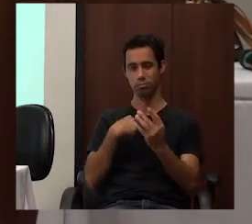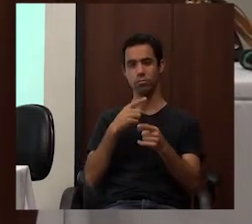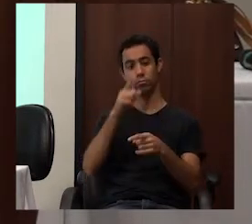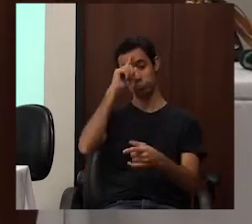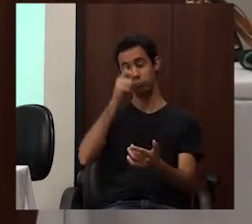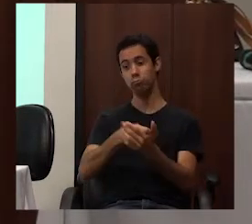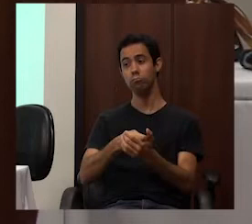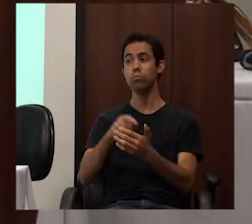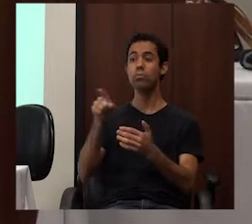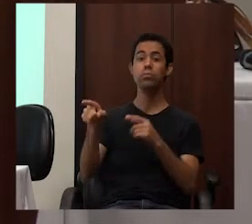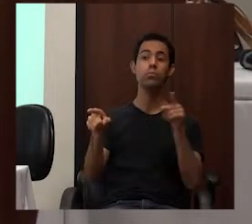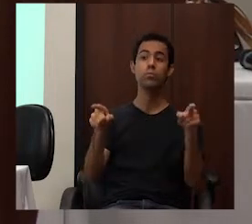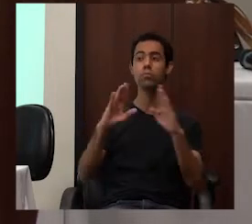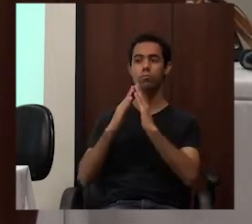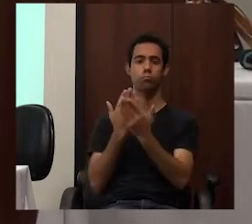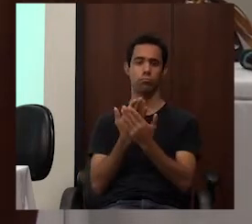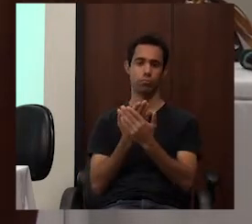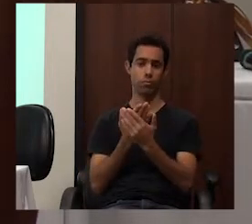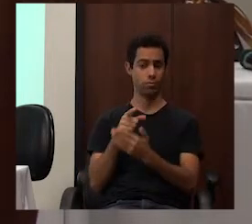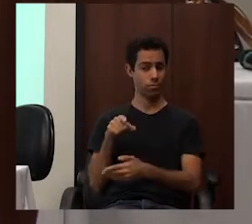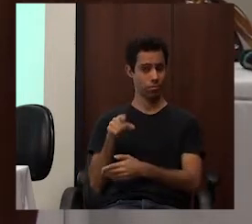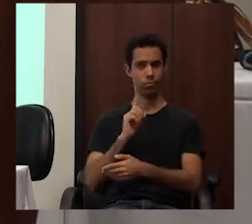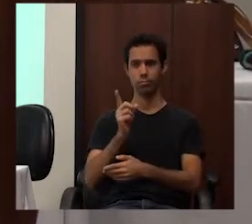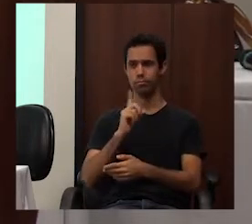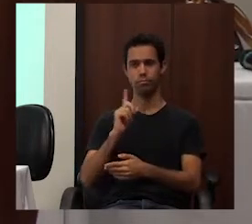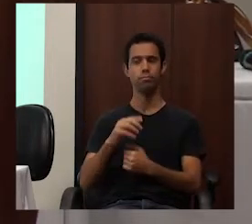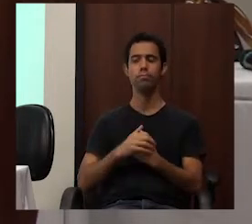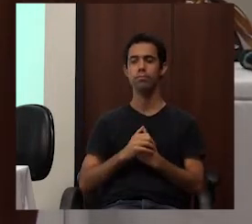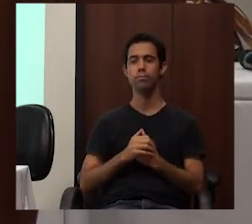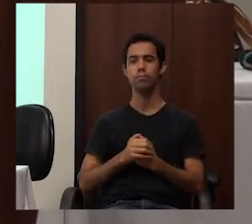decidir em que estabelecimento seu filho vai estudar. Bom,